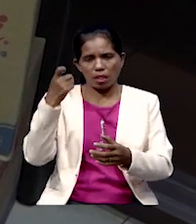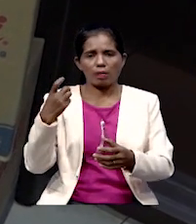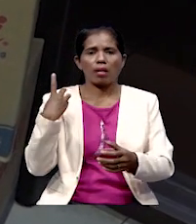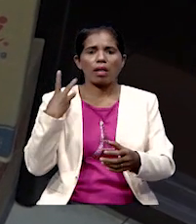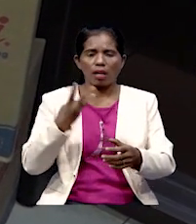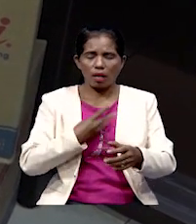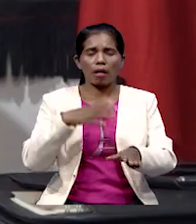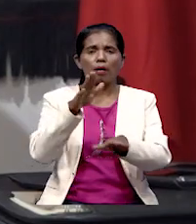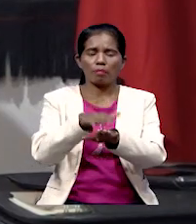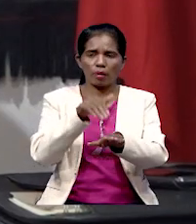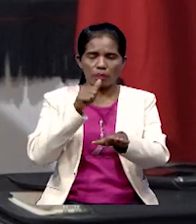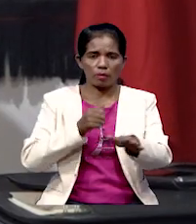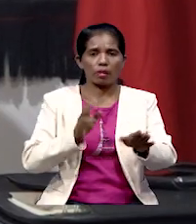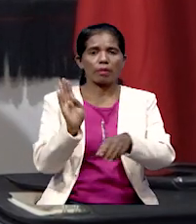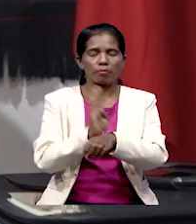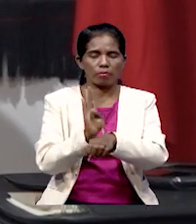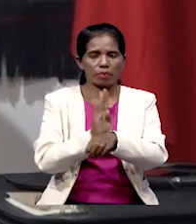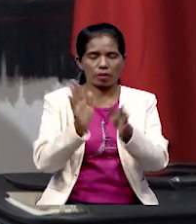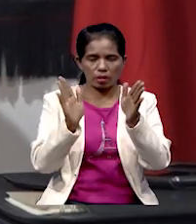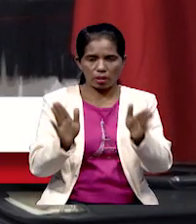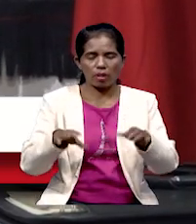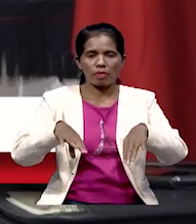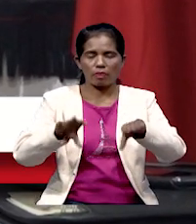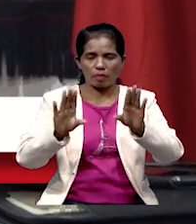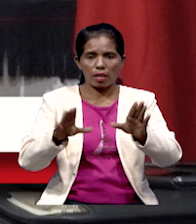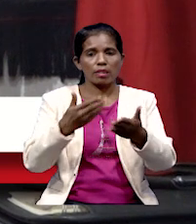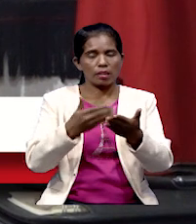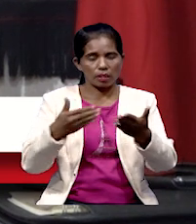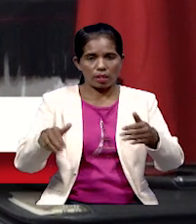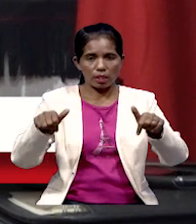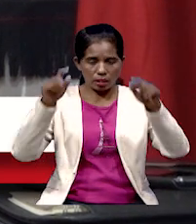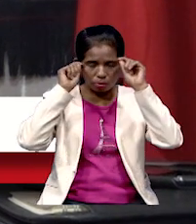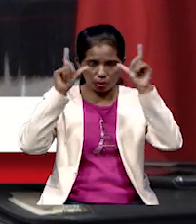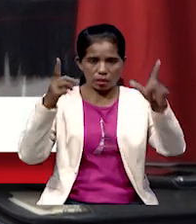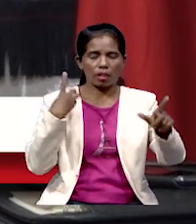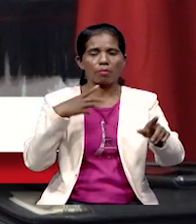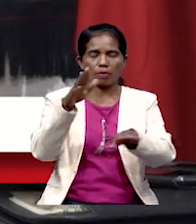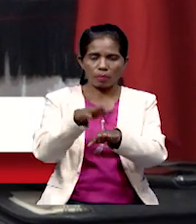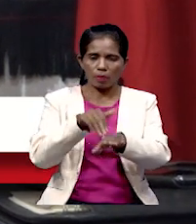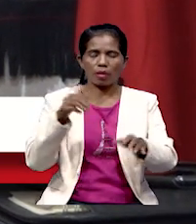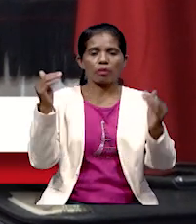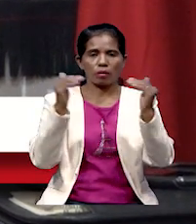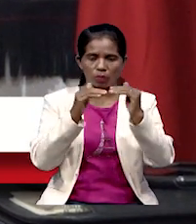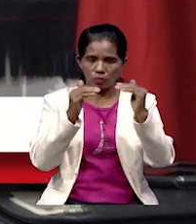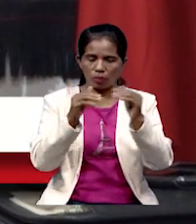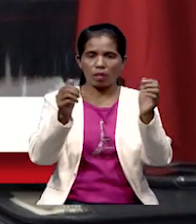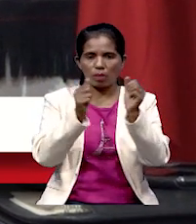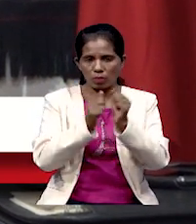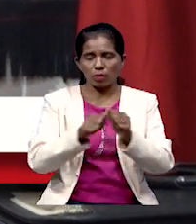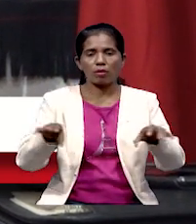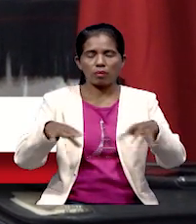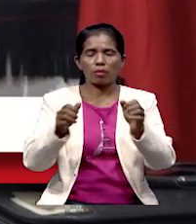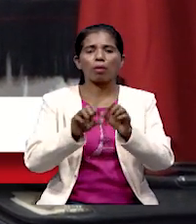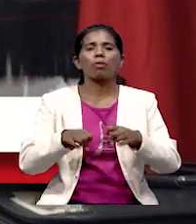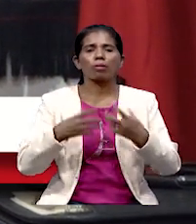tania grossista Sira, me vem a cafança, san grosseria Timor-Leste, laran toma, cami bolo, mai para rode coordena, al